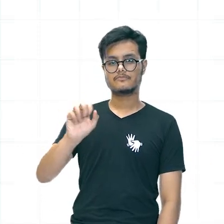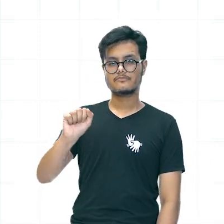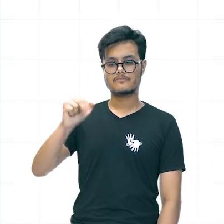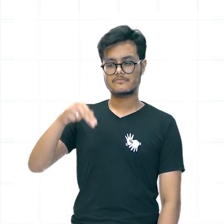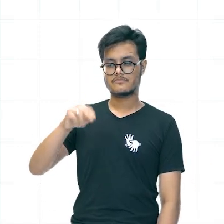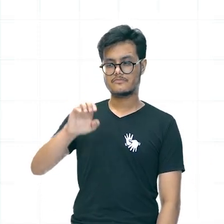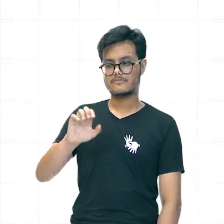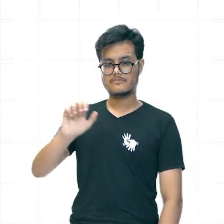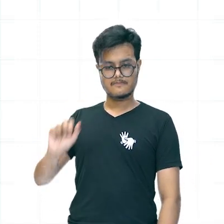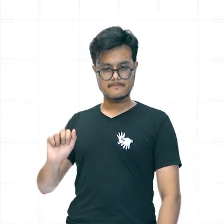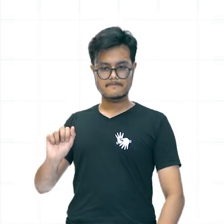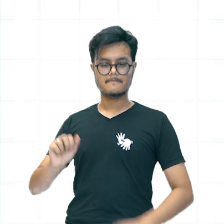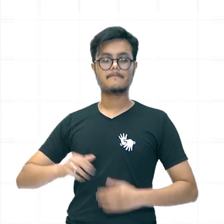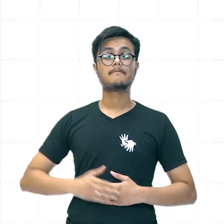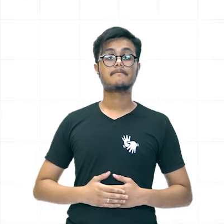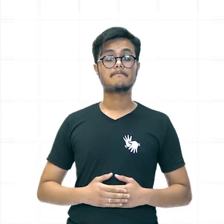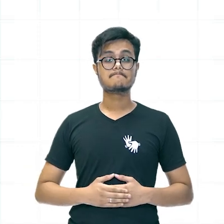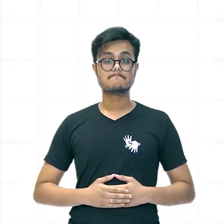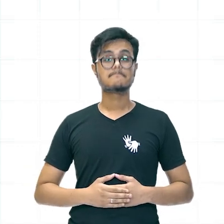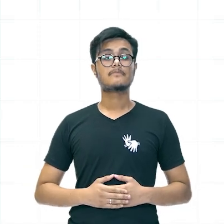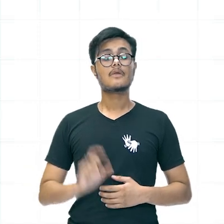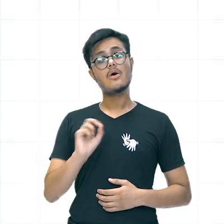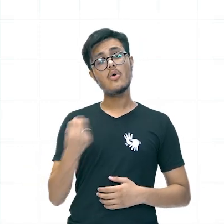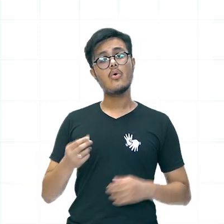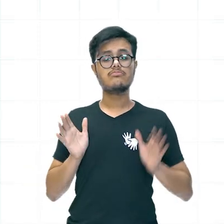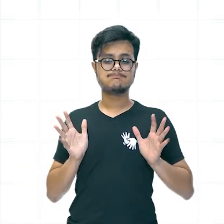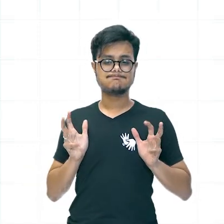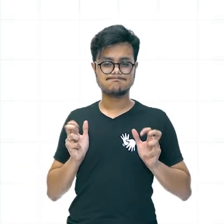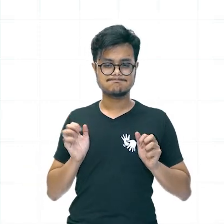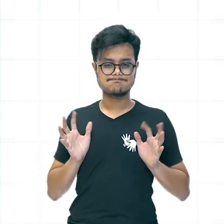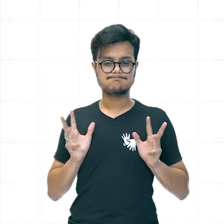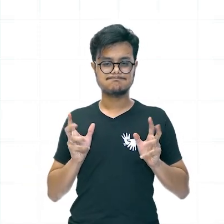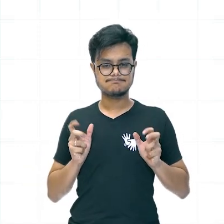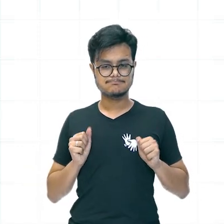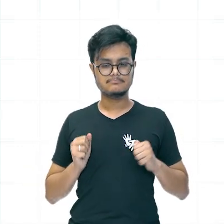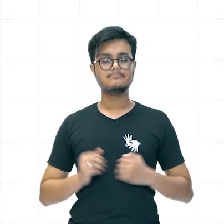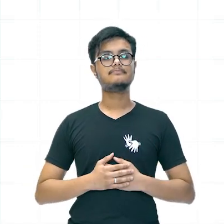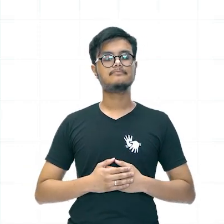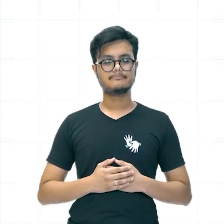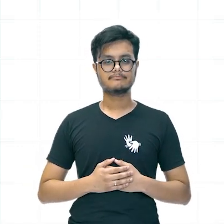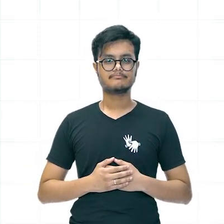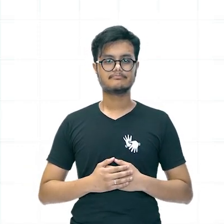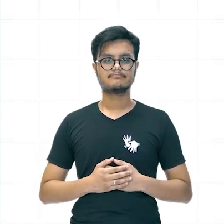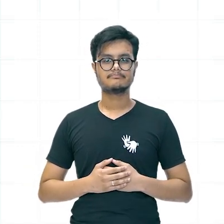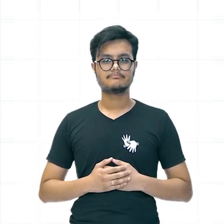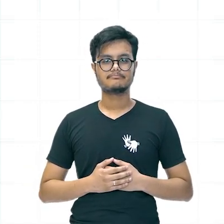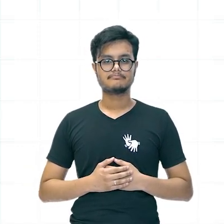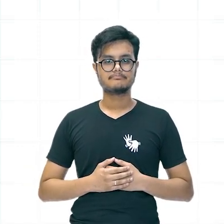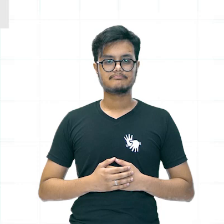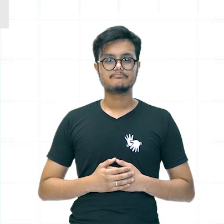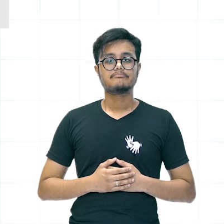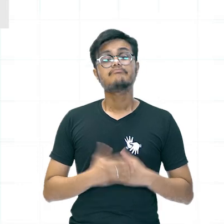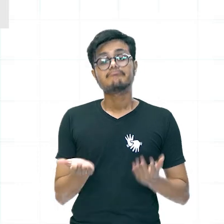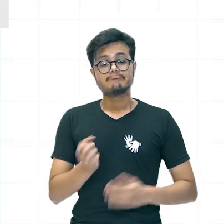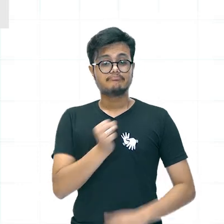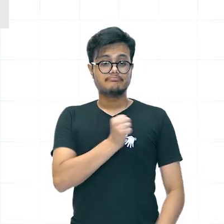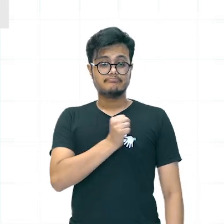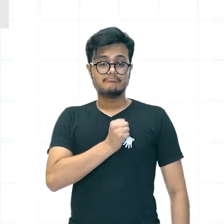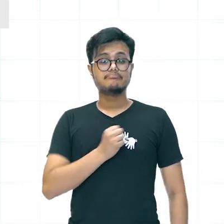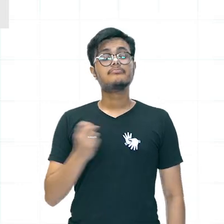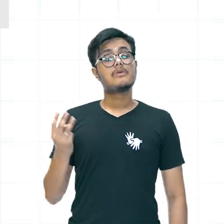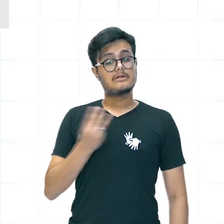vai acontecer na pele, e por brânquias durante a fase de girino. No caso deles, eles possuem um coração